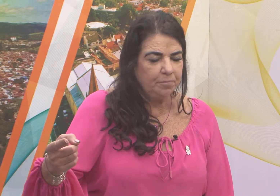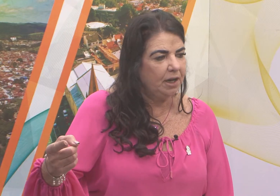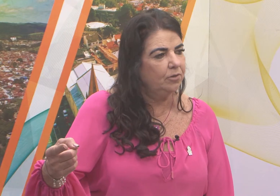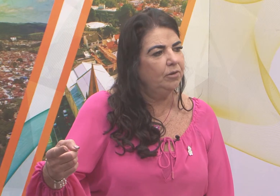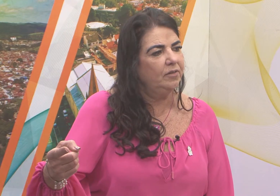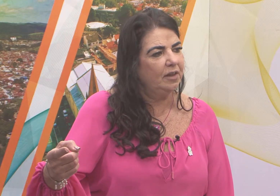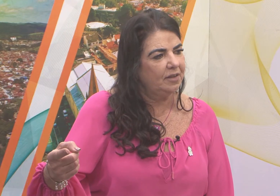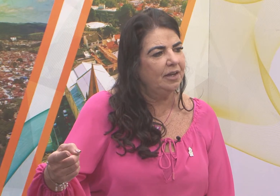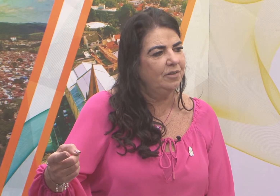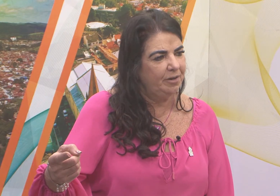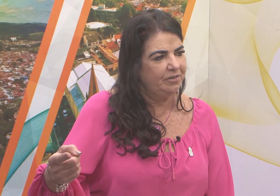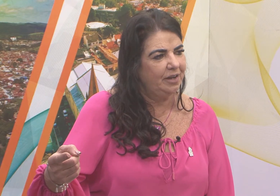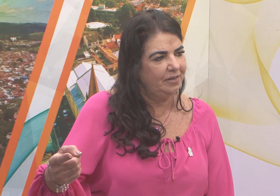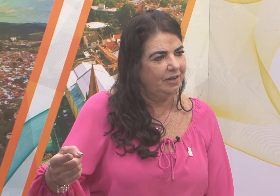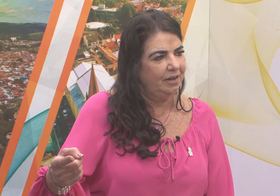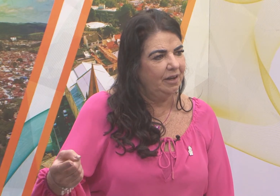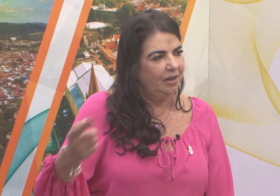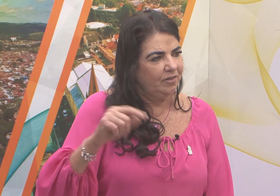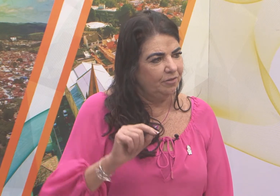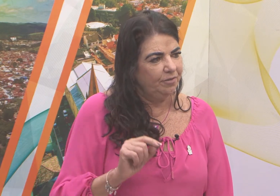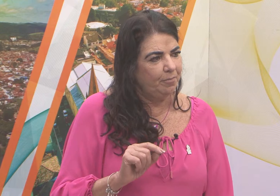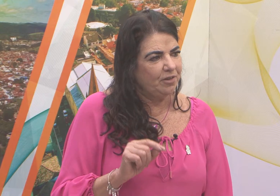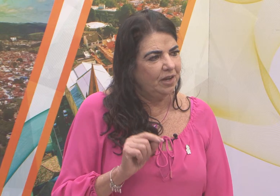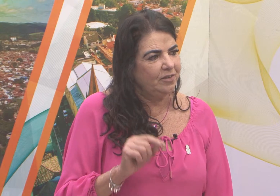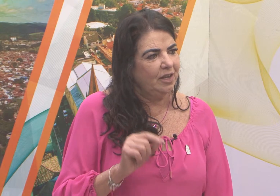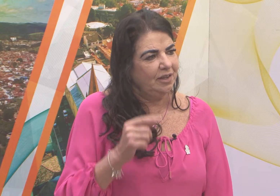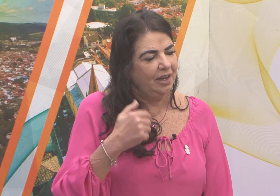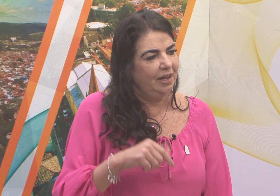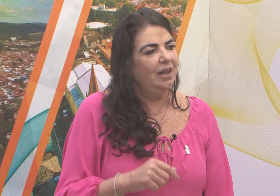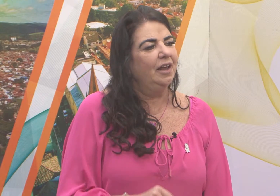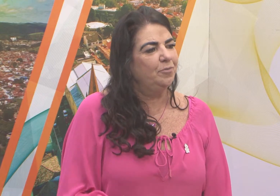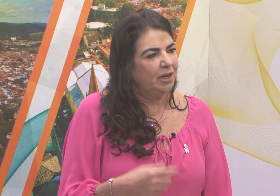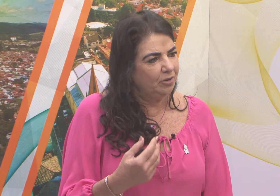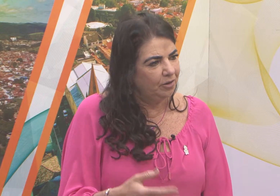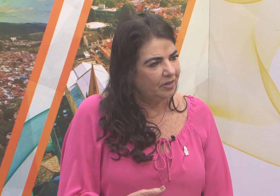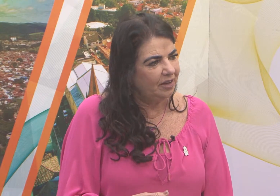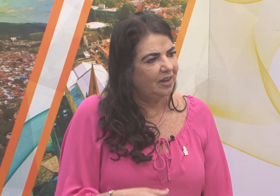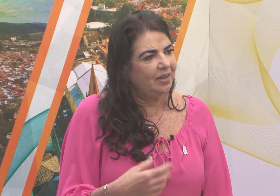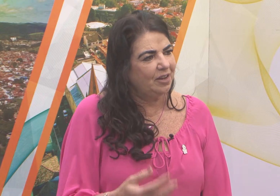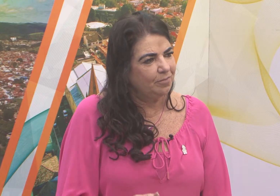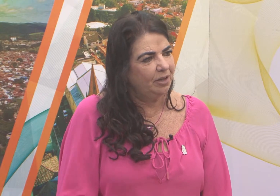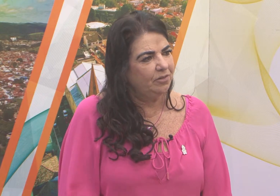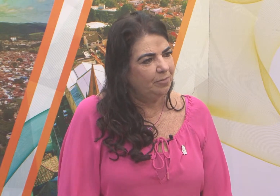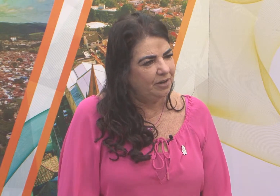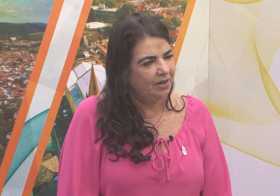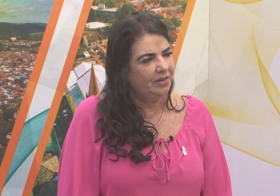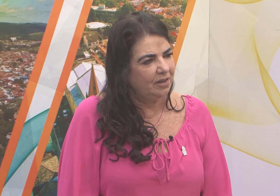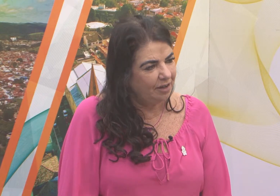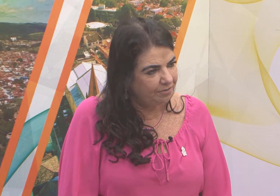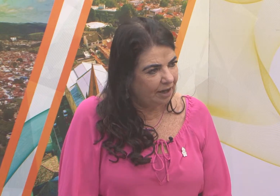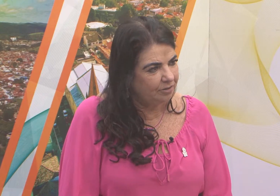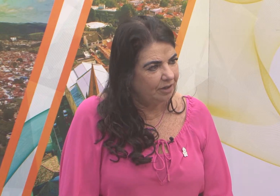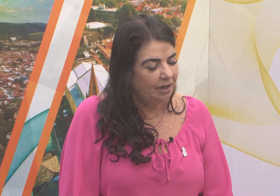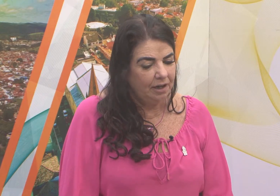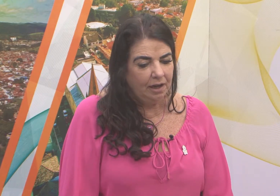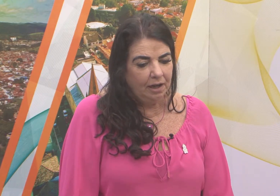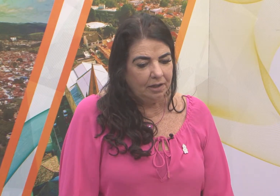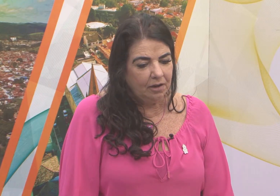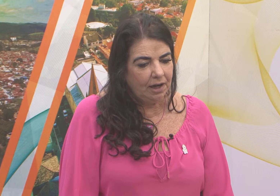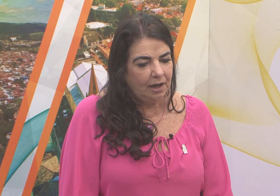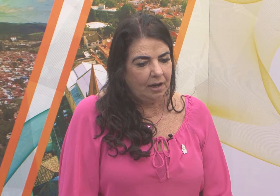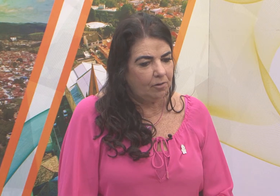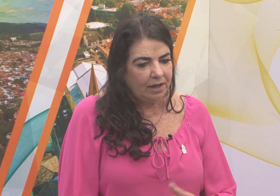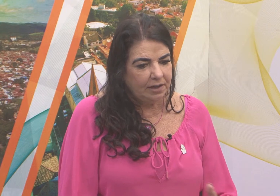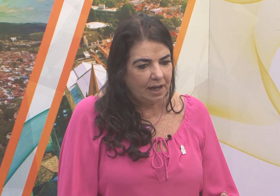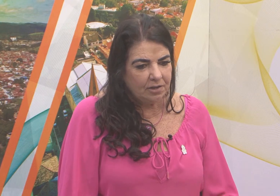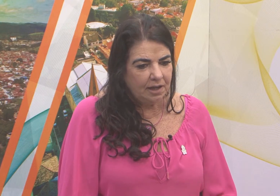8 respiradores na sala de emergência. Você não vê mais gente sem ter respirador, sem ter atendimento de emergência, de fato, né?